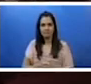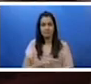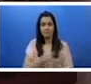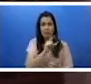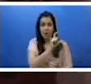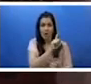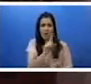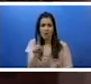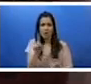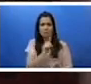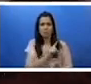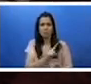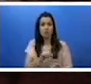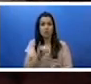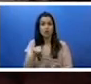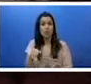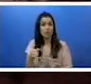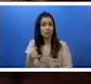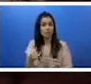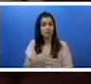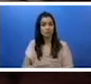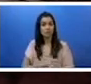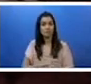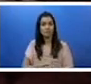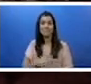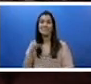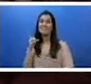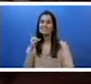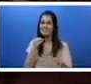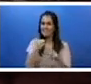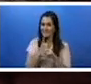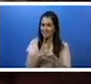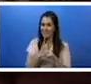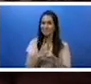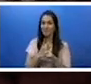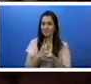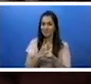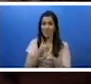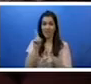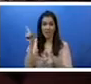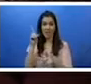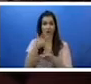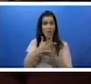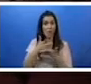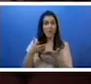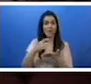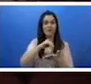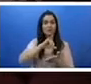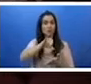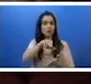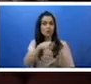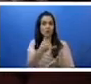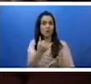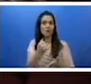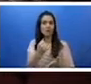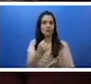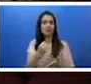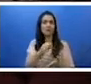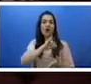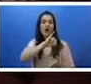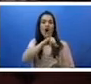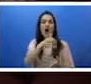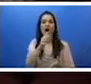Aqui. Aqui. Muito bem. Essa começa com J. Então, ela vem aqui,